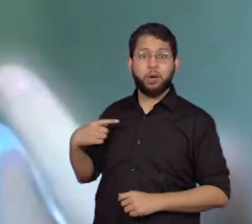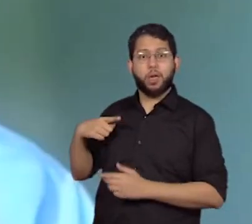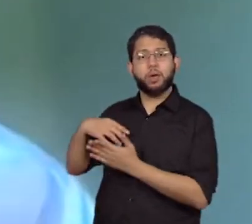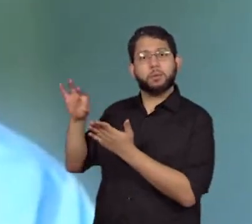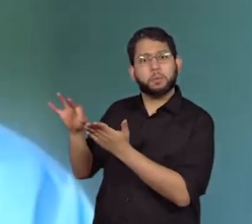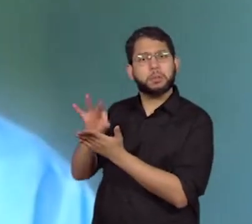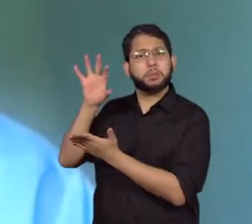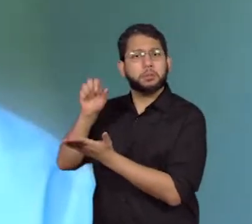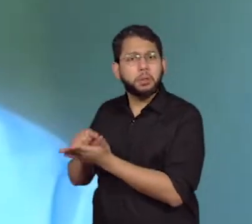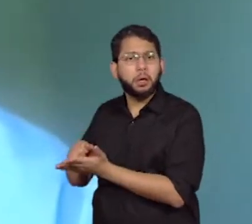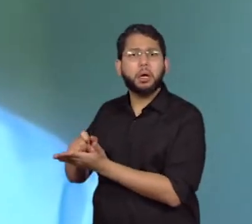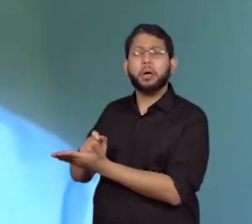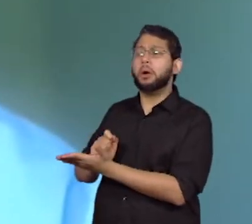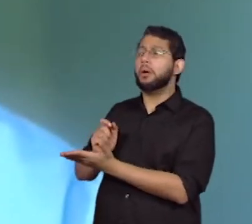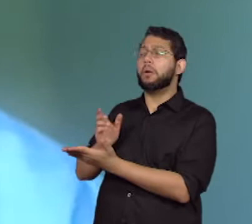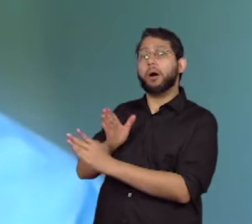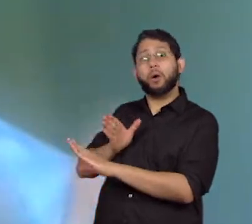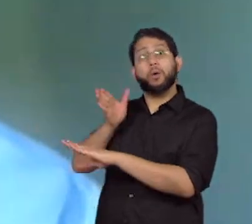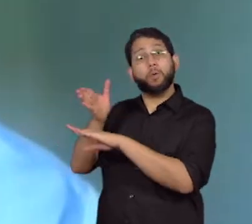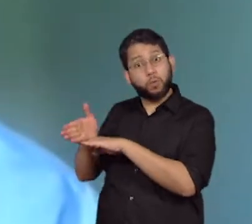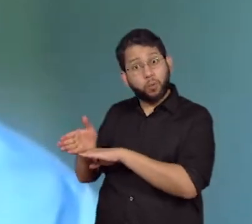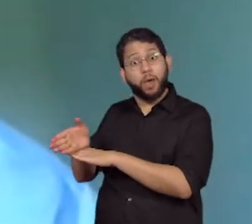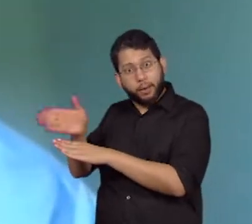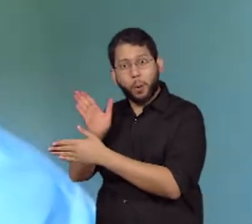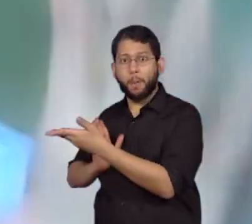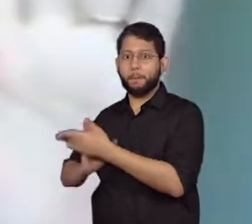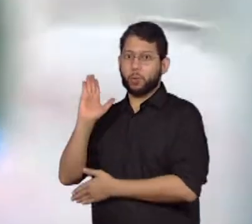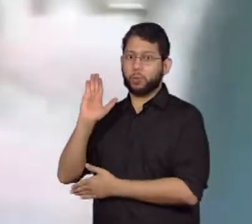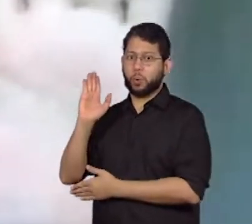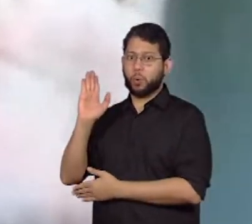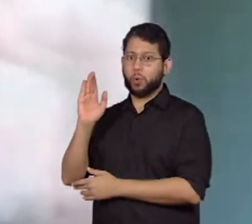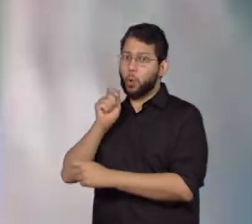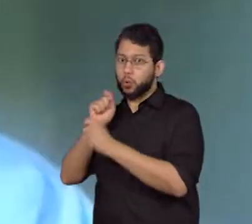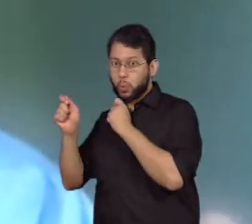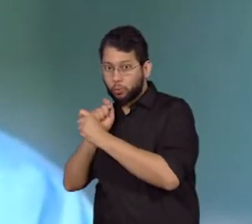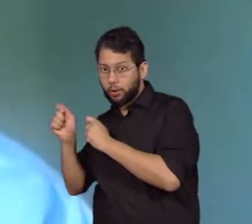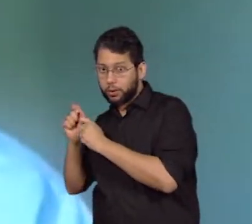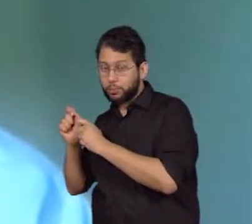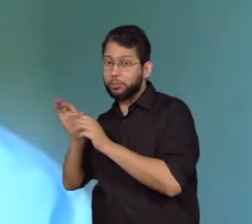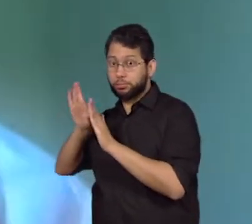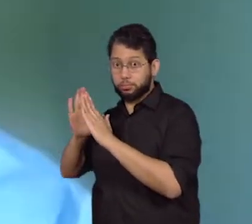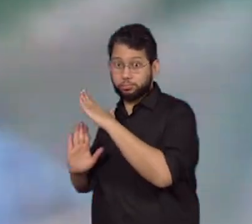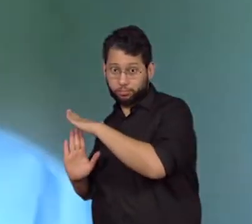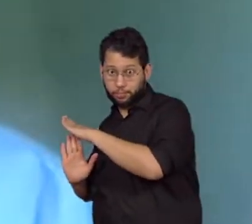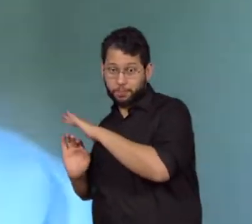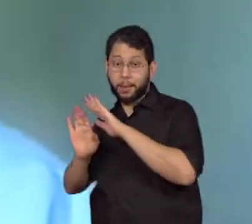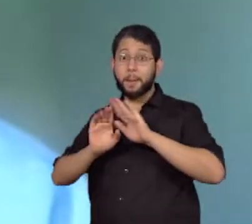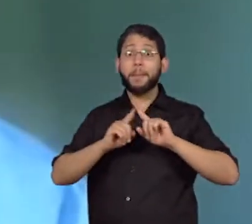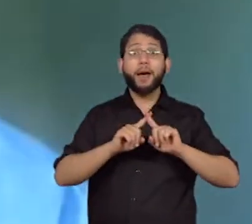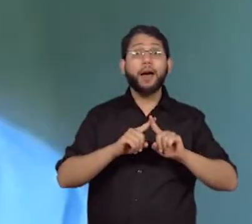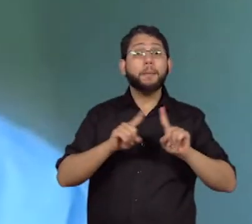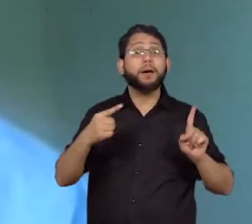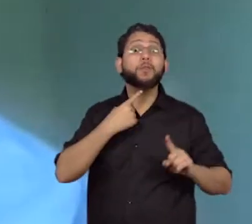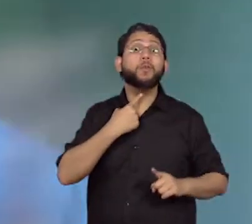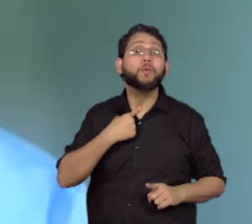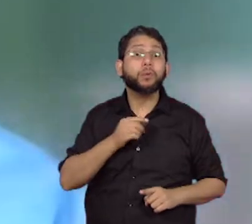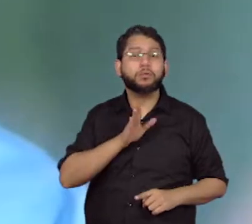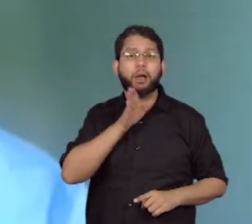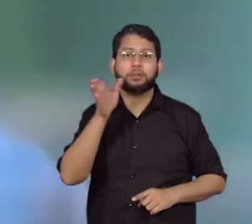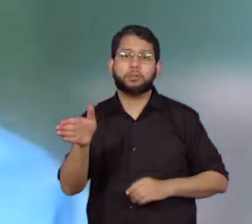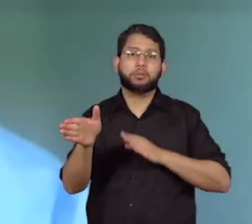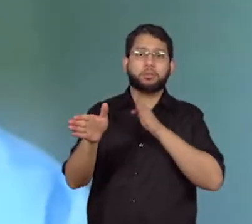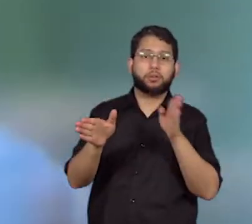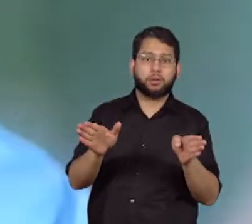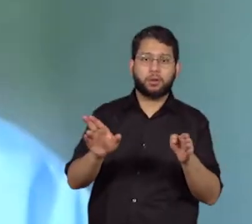fazer a inscrição, e eu passei nessa particular, mas o que eu queria era ou Unesp ou USP. A minha prova